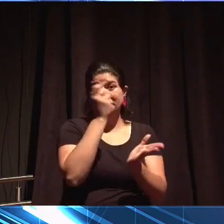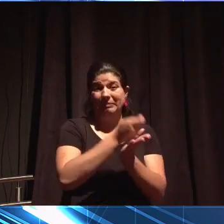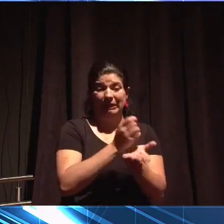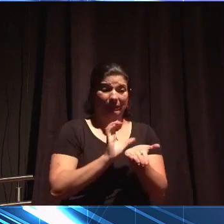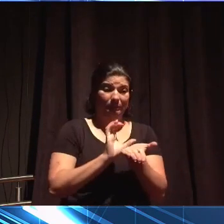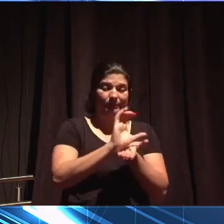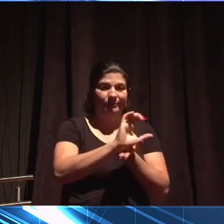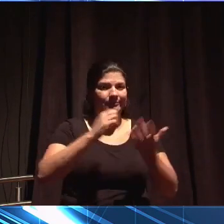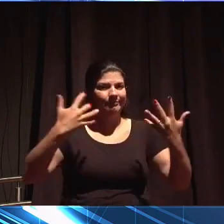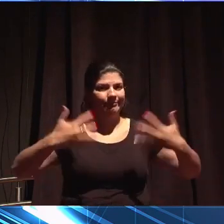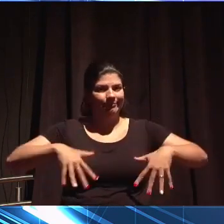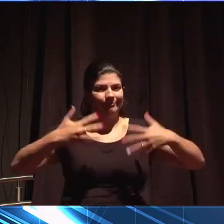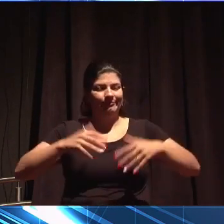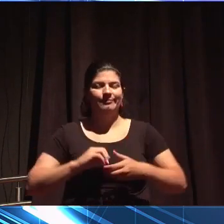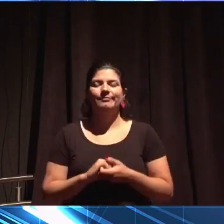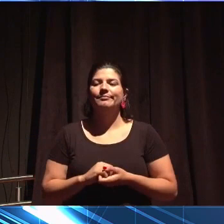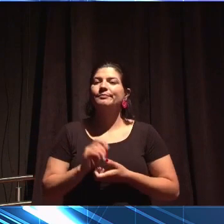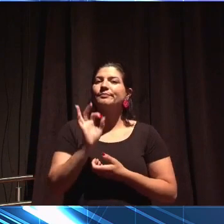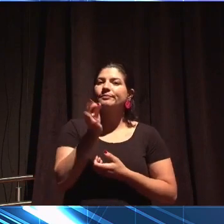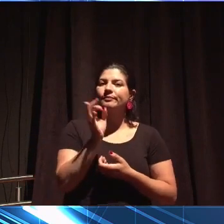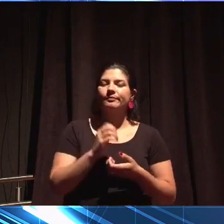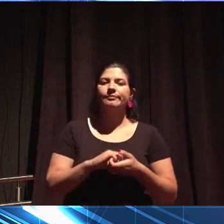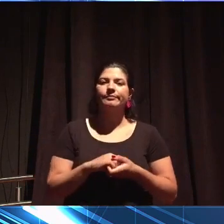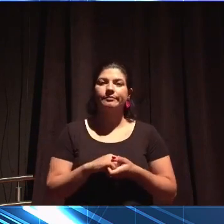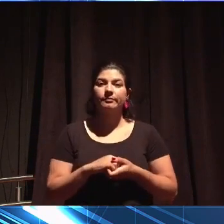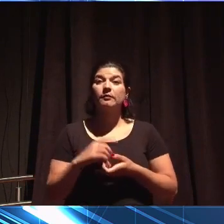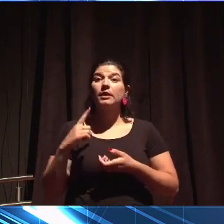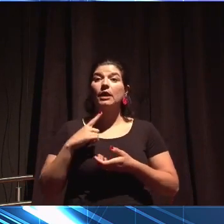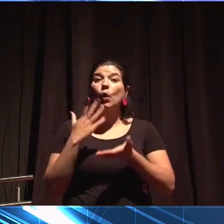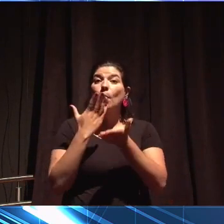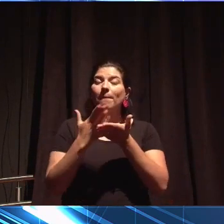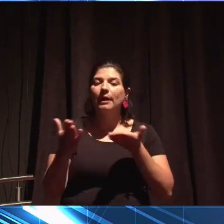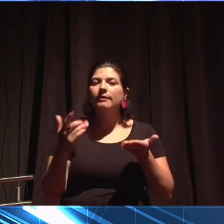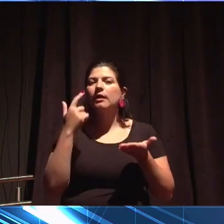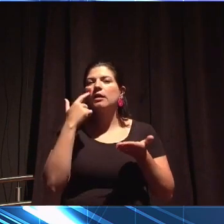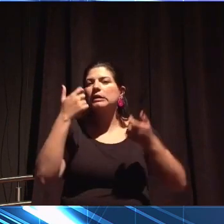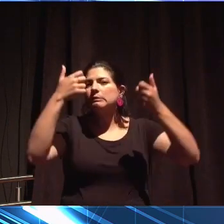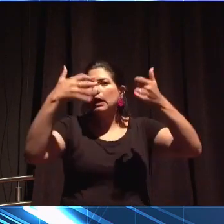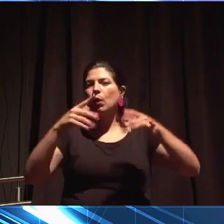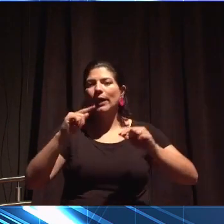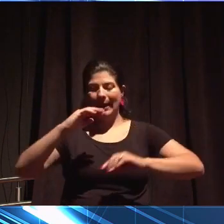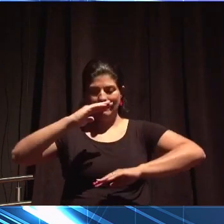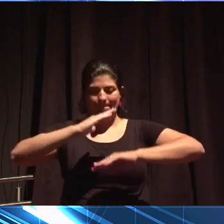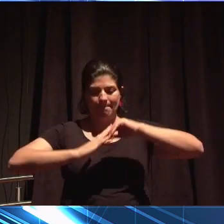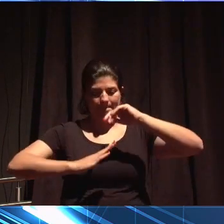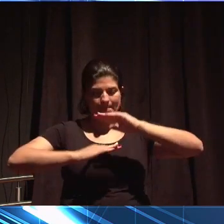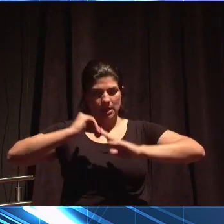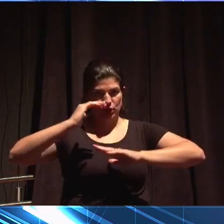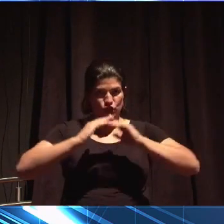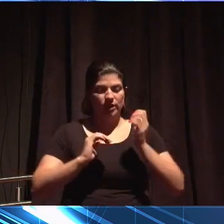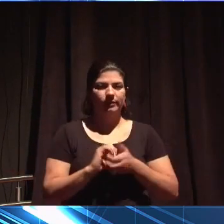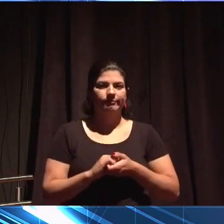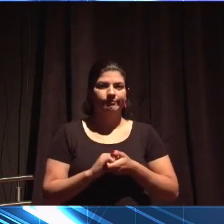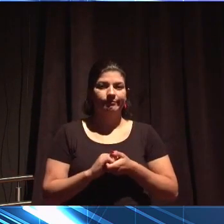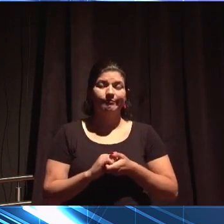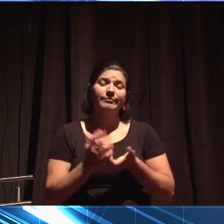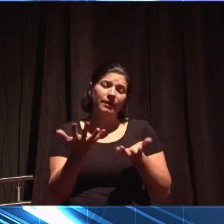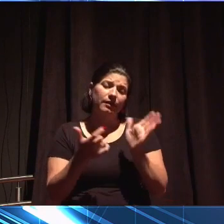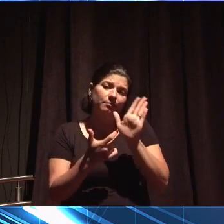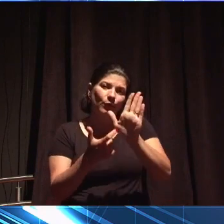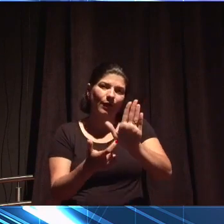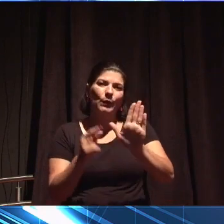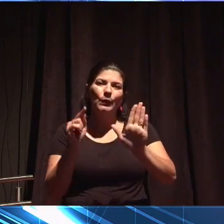Ninha. E aí a gente começa a entrar numa parte um pouco mais prática, né? A ideia é que a gente trouxesse